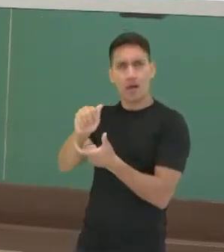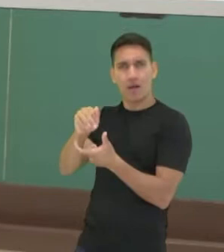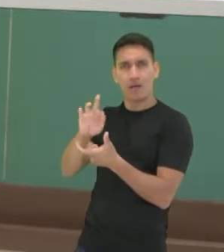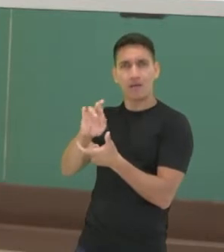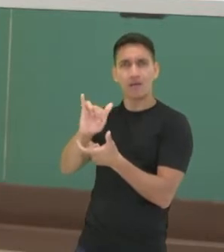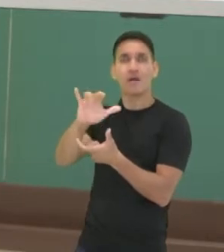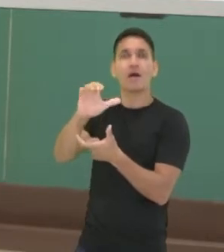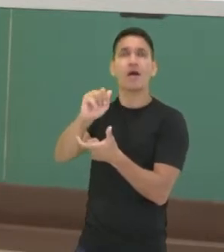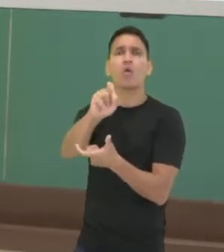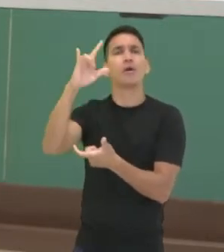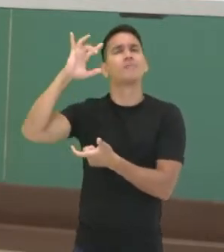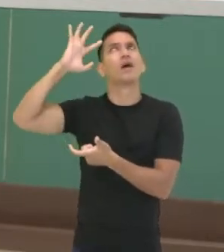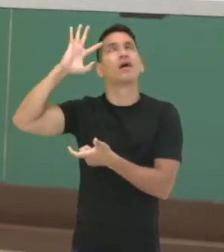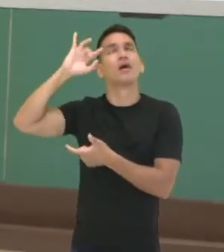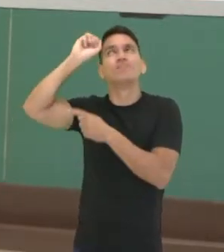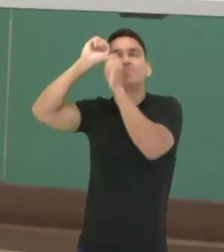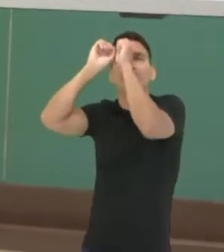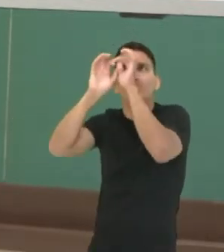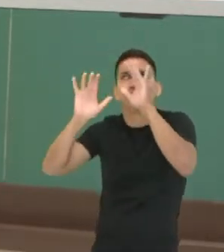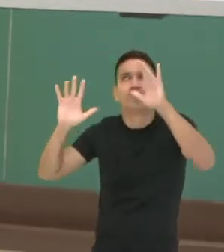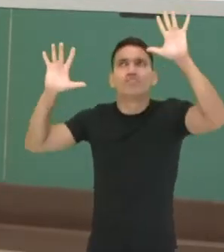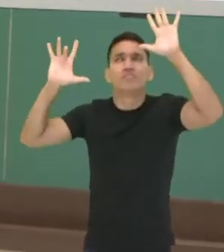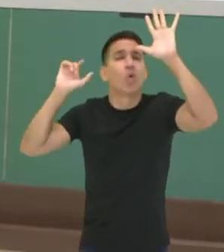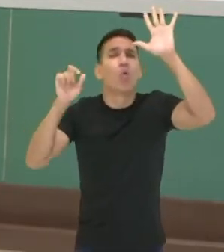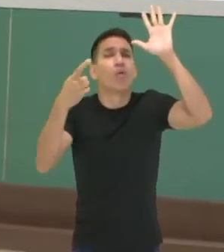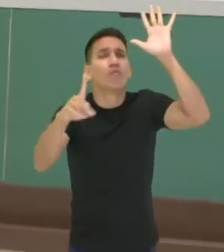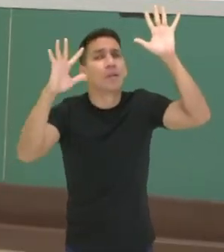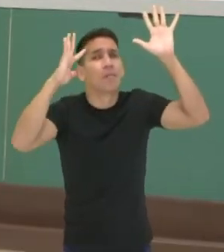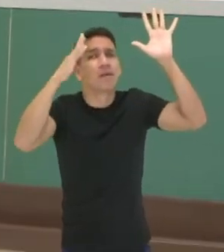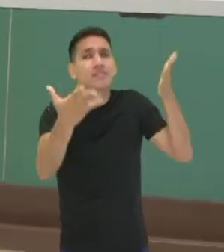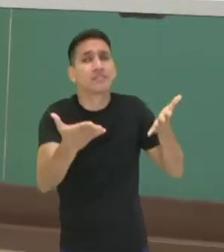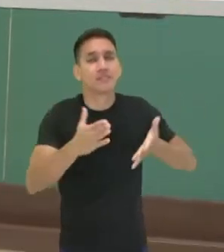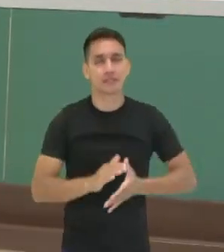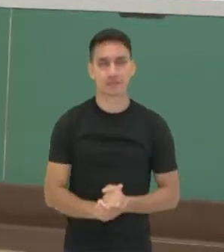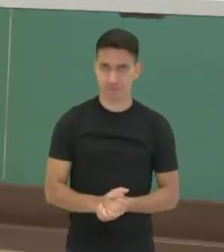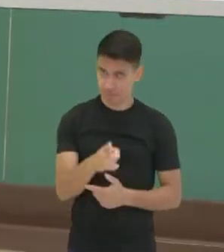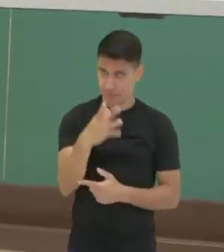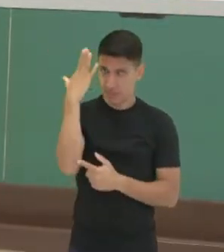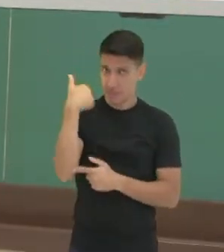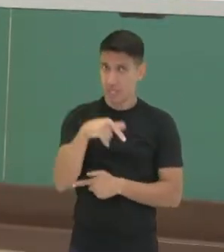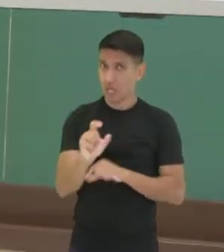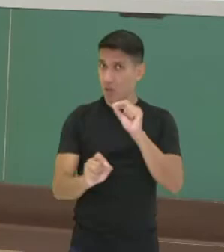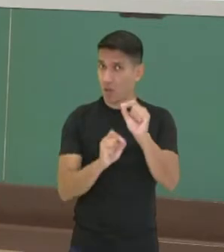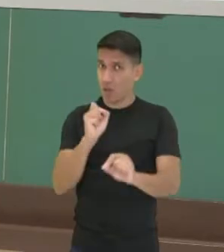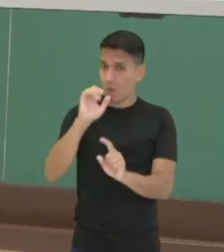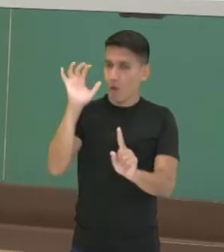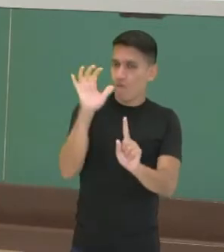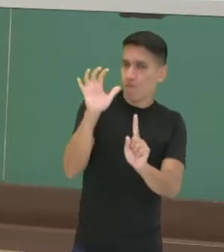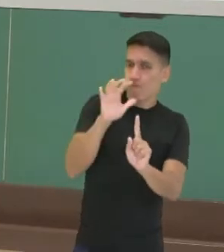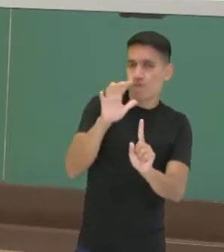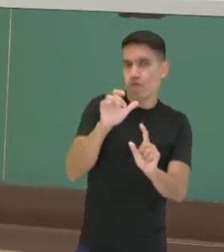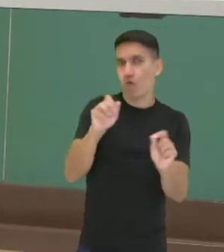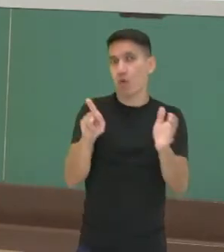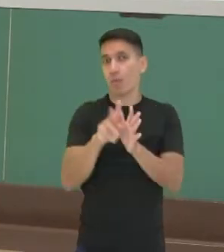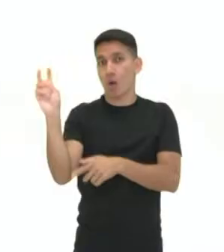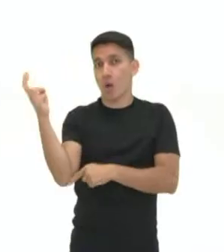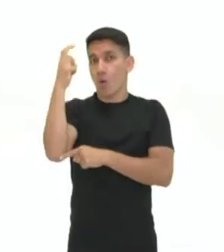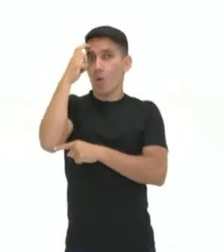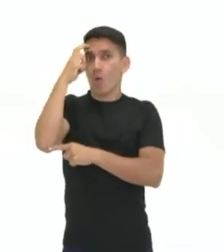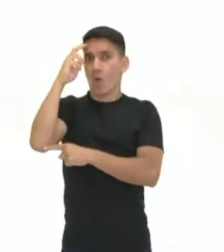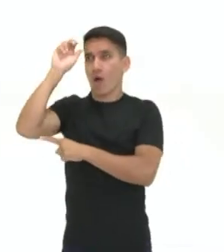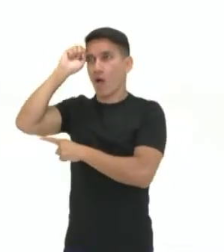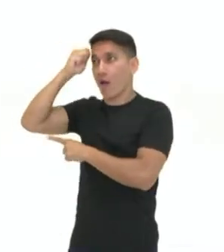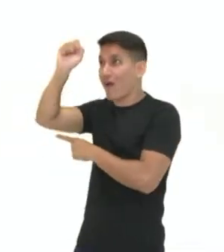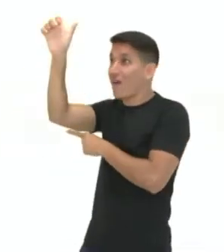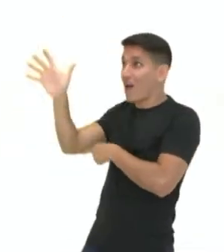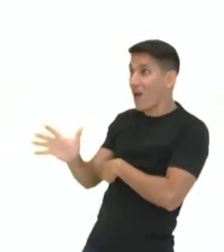pensa? Qual que é a imagem que vem na sua mente? Você sabe qual é a influência da cultura africana